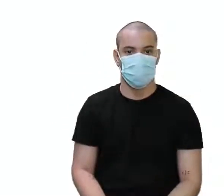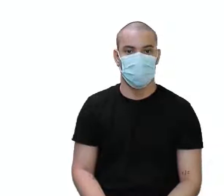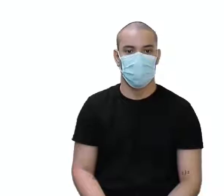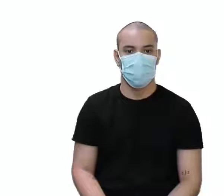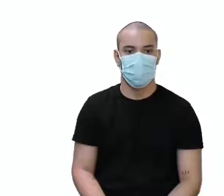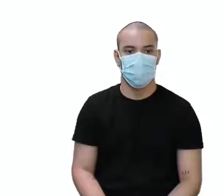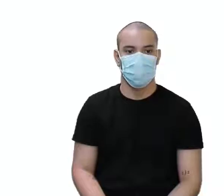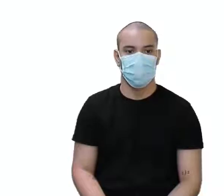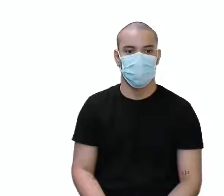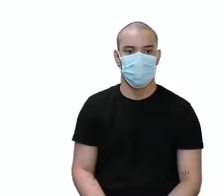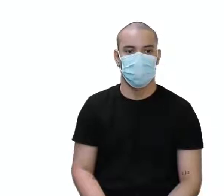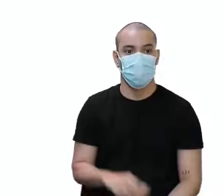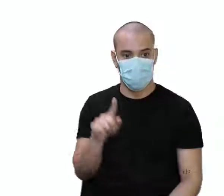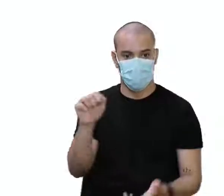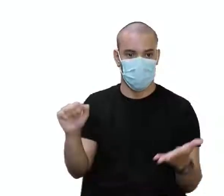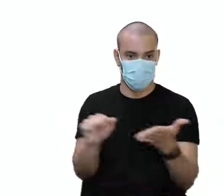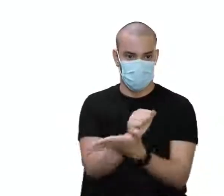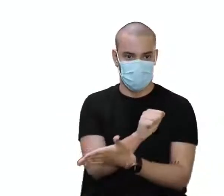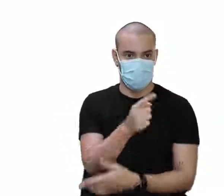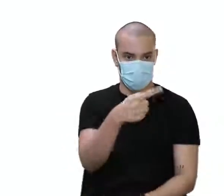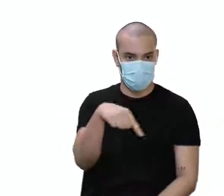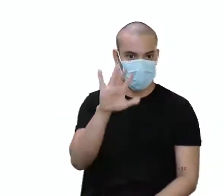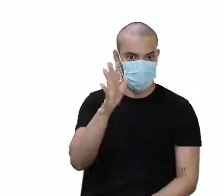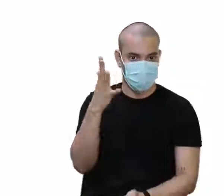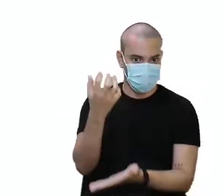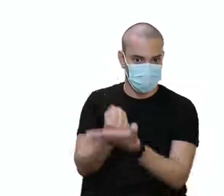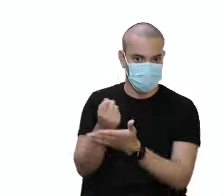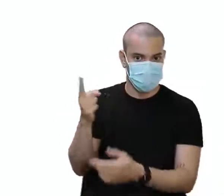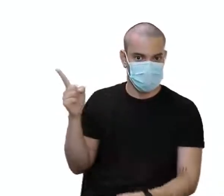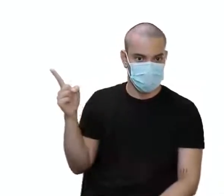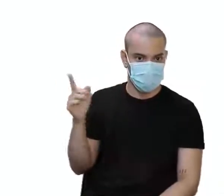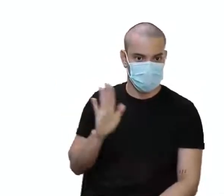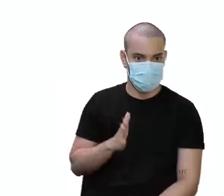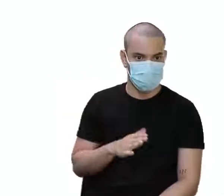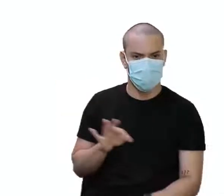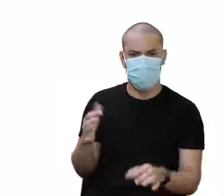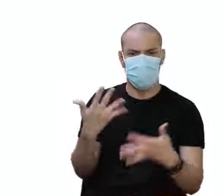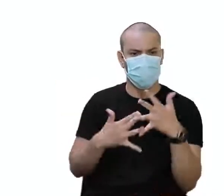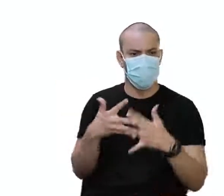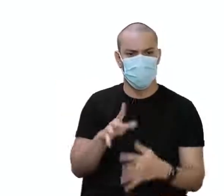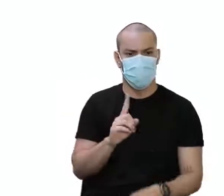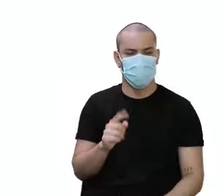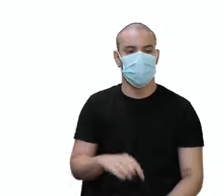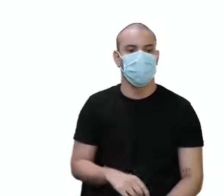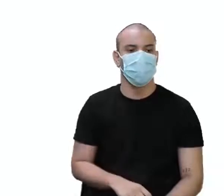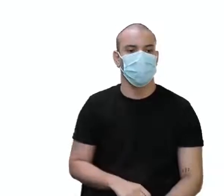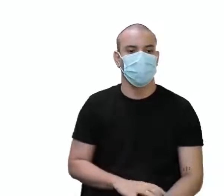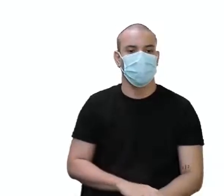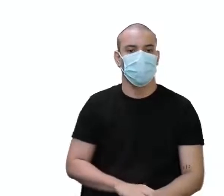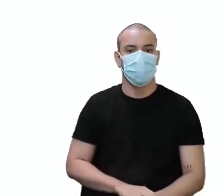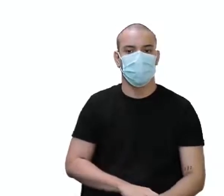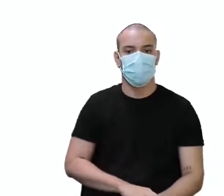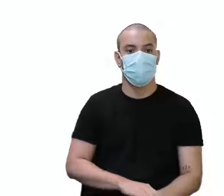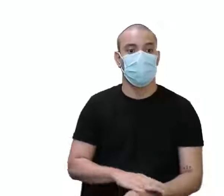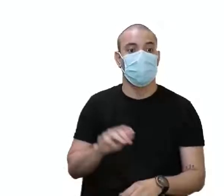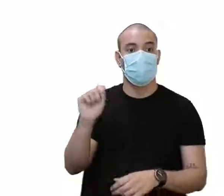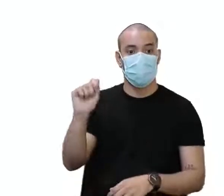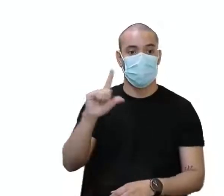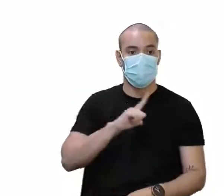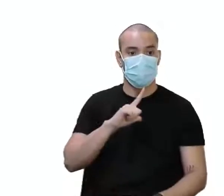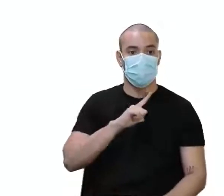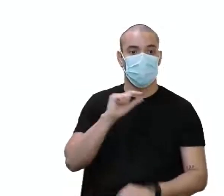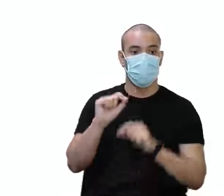ficou em cima. Deixa eu apagar aqui, você já anotou e registrou, né? Eu acho que não vai atrapalhar tanto não. Então na letra A você tem consumidor